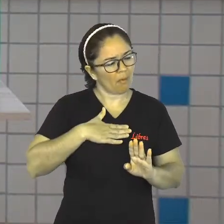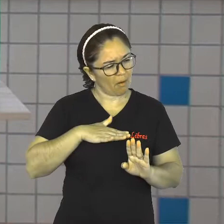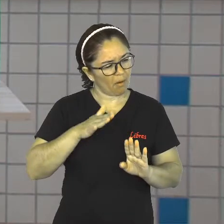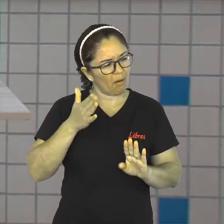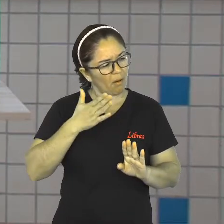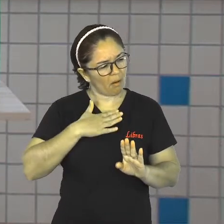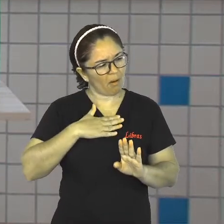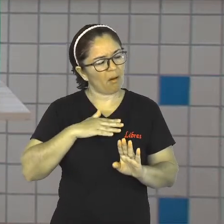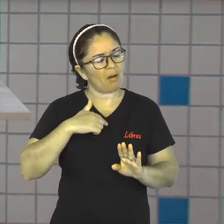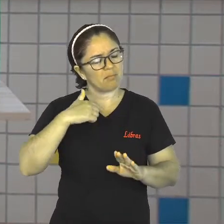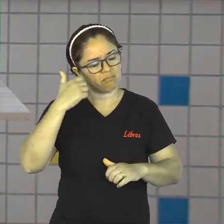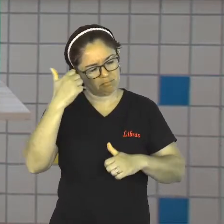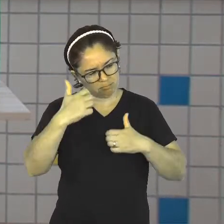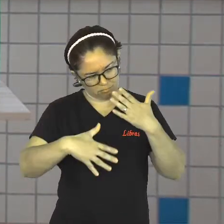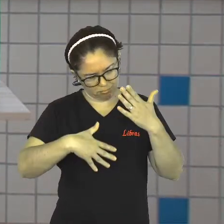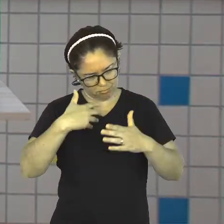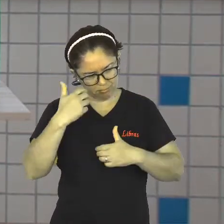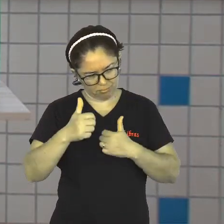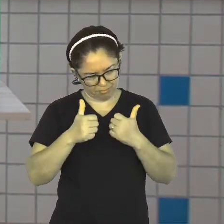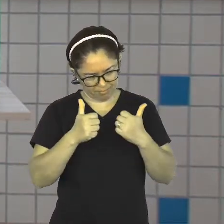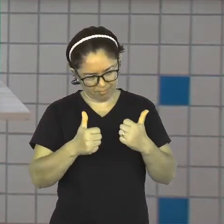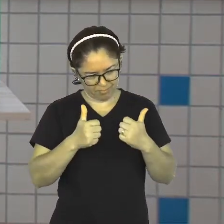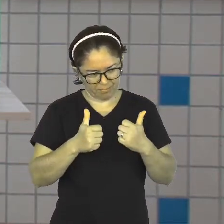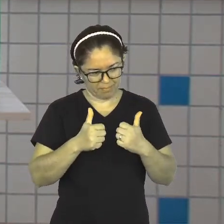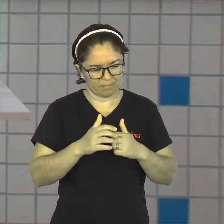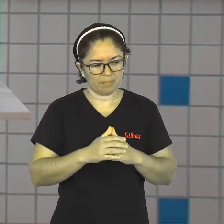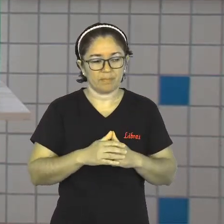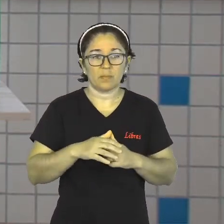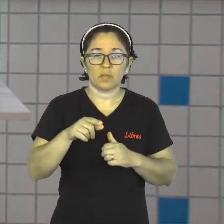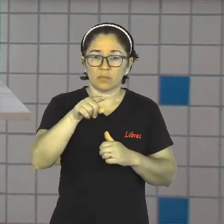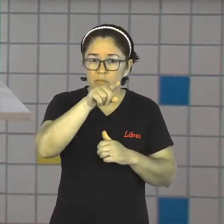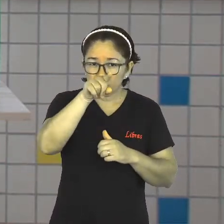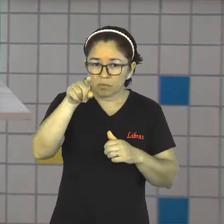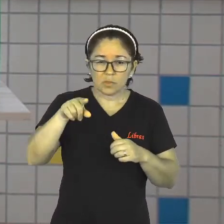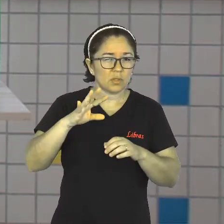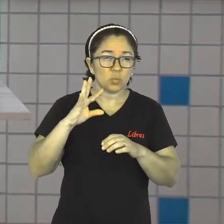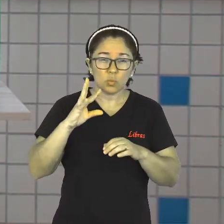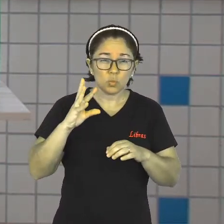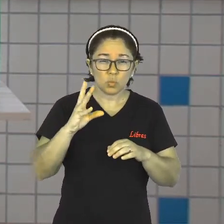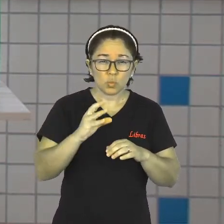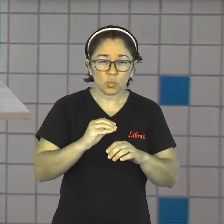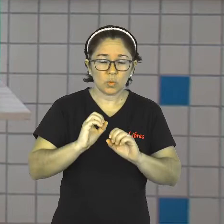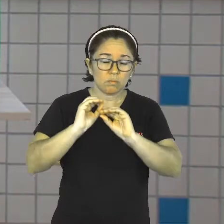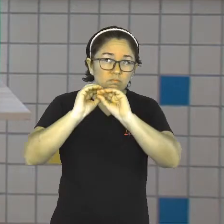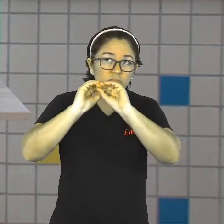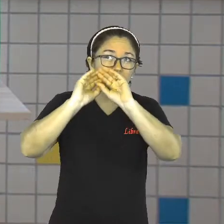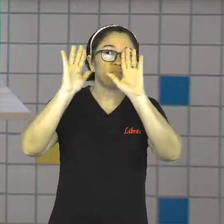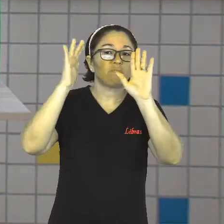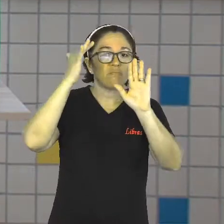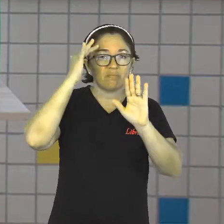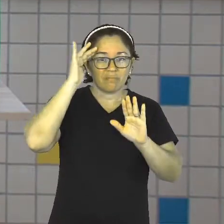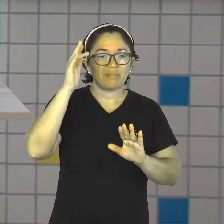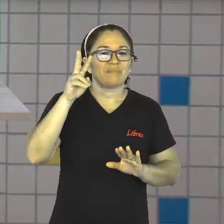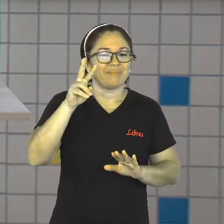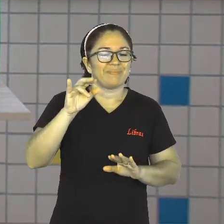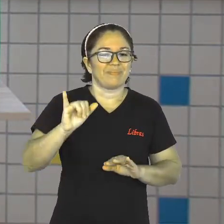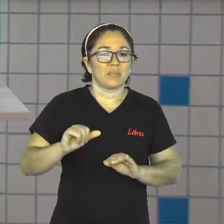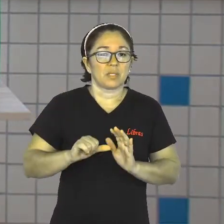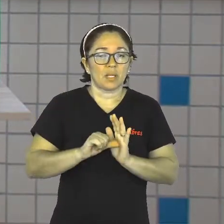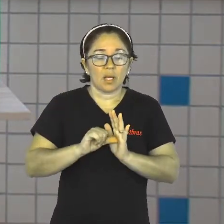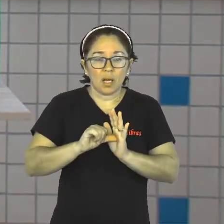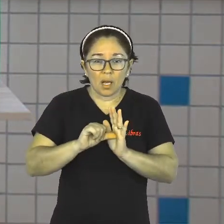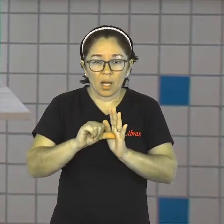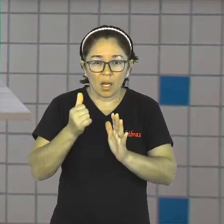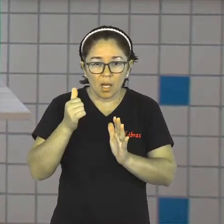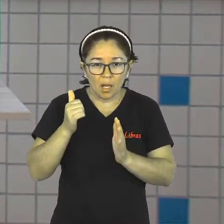Malu. Vou explicar sim e todos vocês vão entender, está bem? Para começar, eu vou ler para